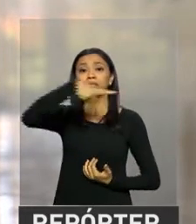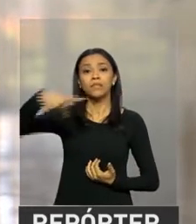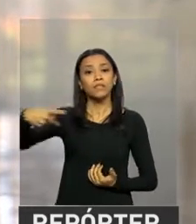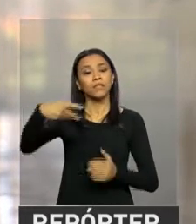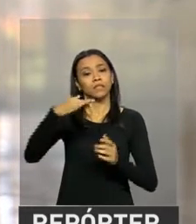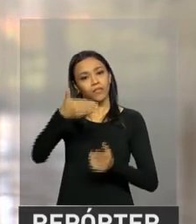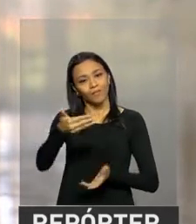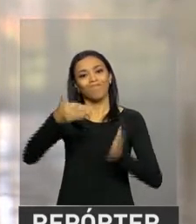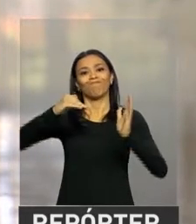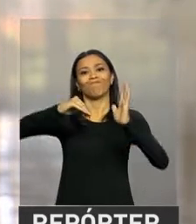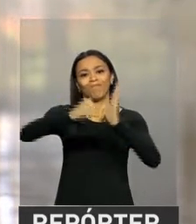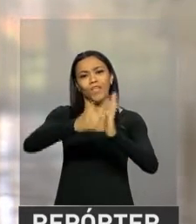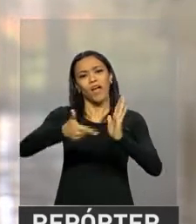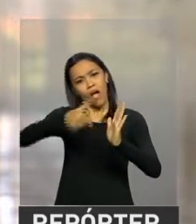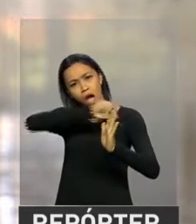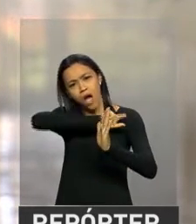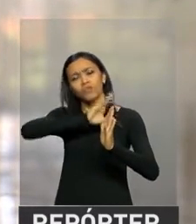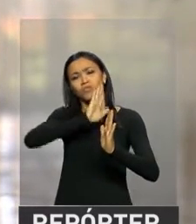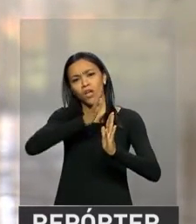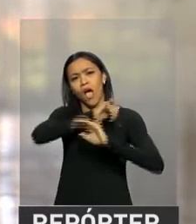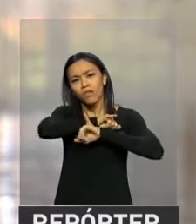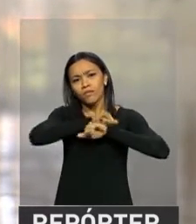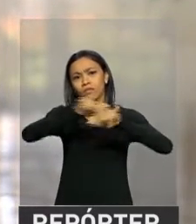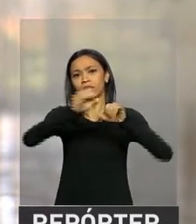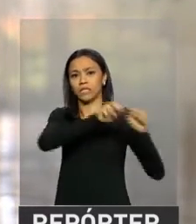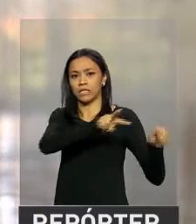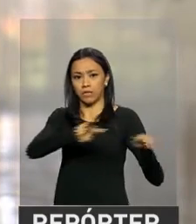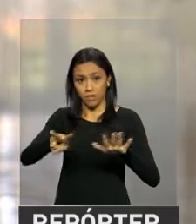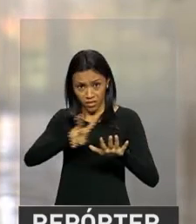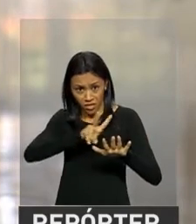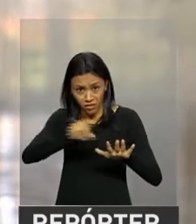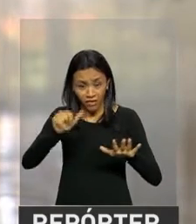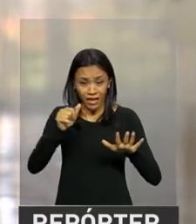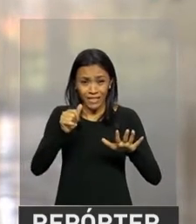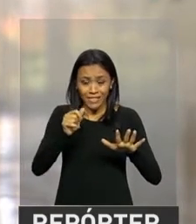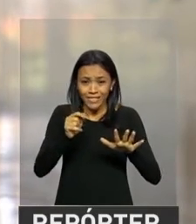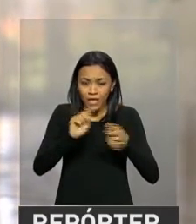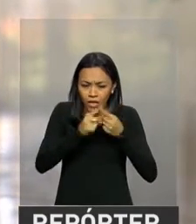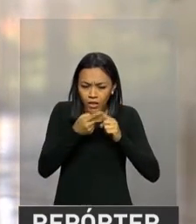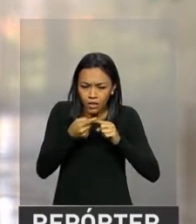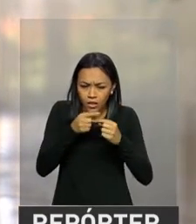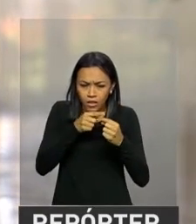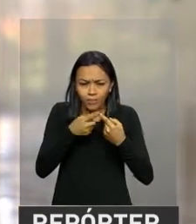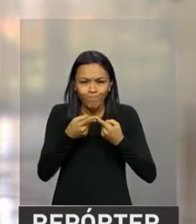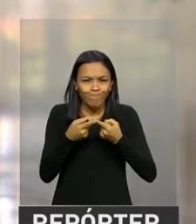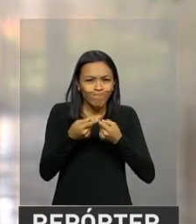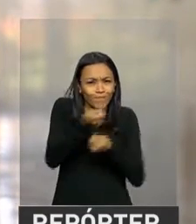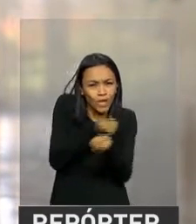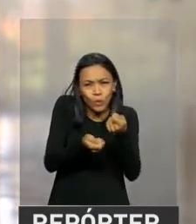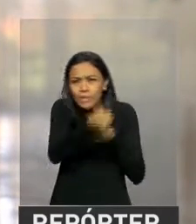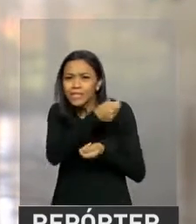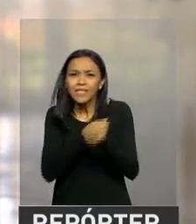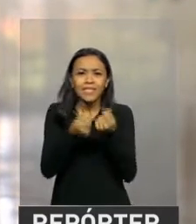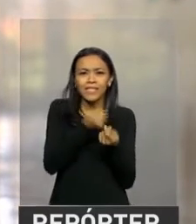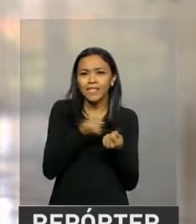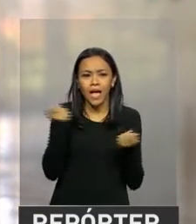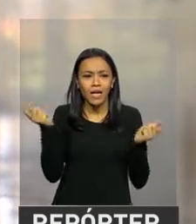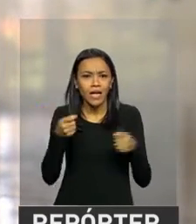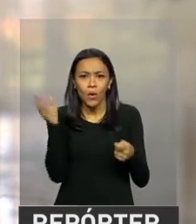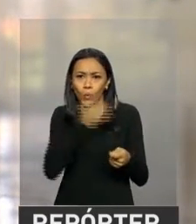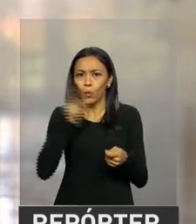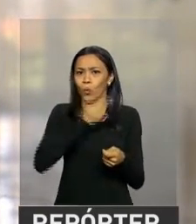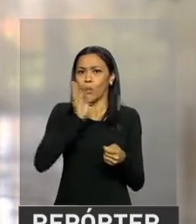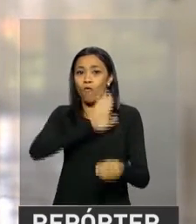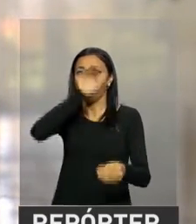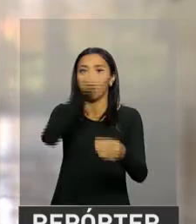Renan Calheiros, já havia anunciado também na semana passada que vai fazer um esforço aí para que se consiga votar a revisão da meta